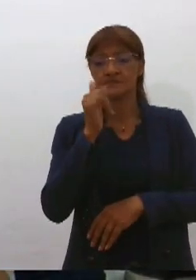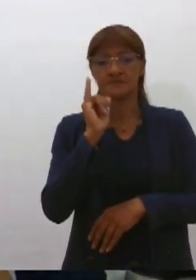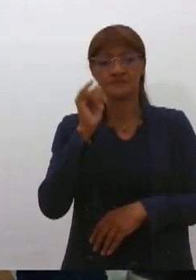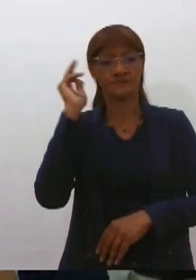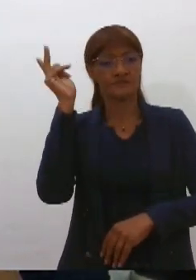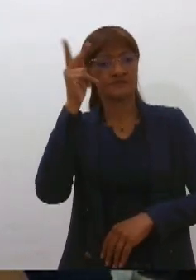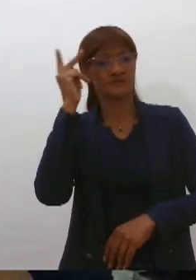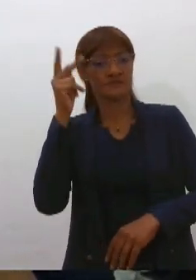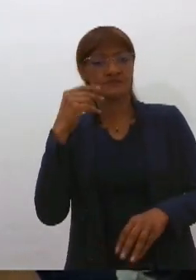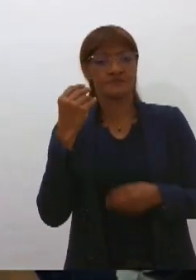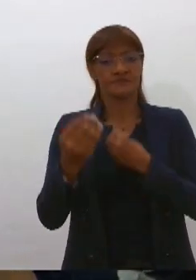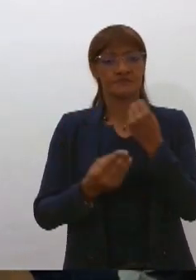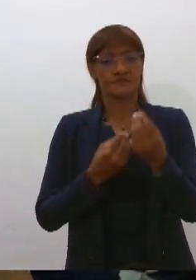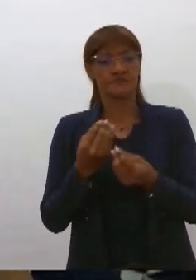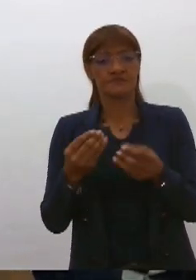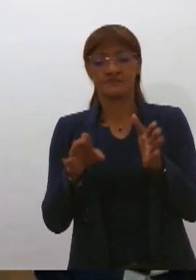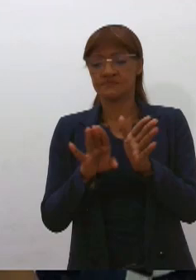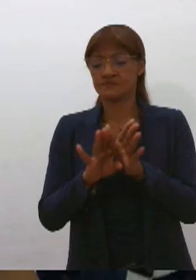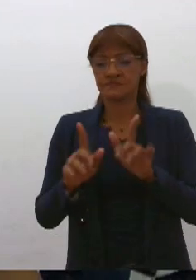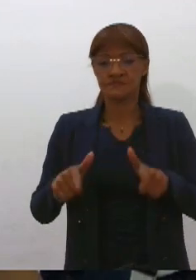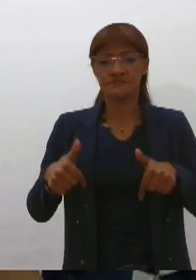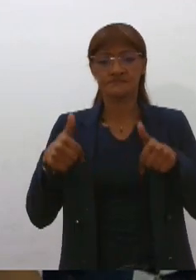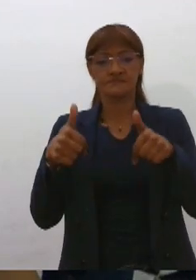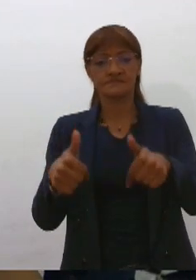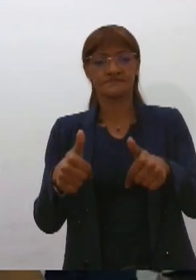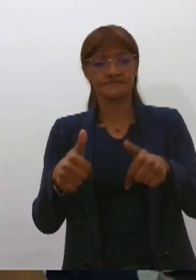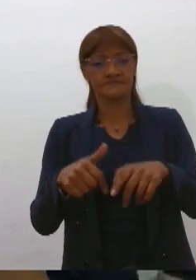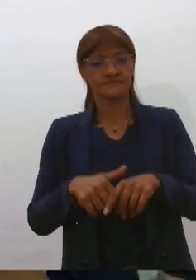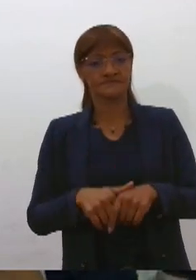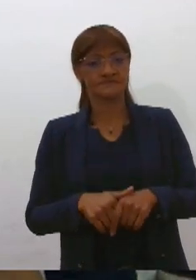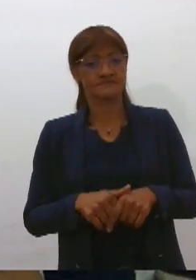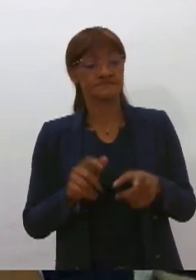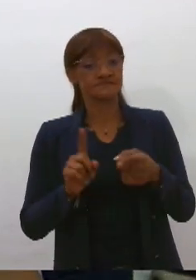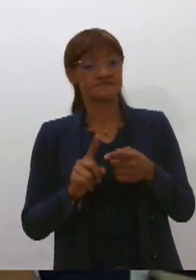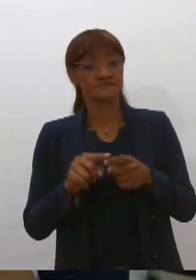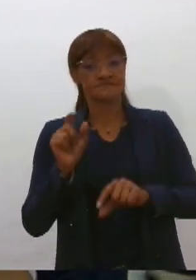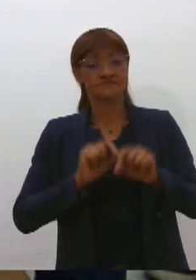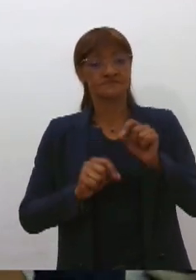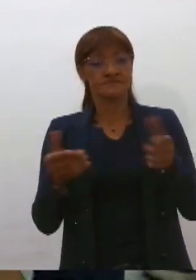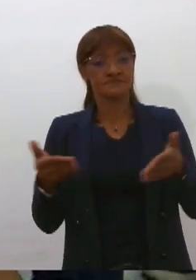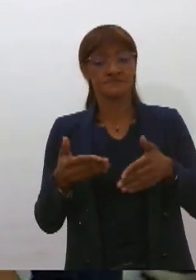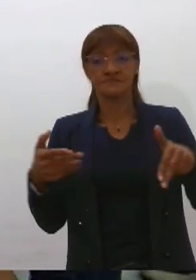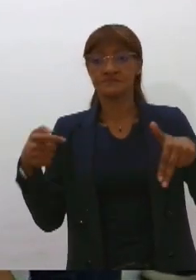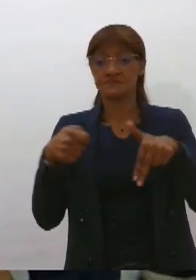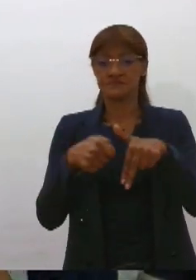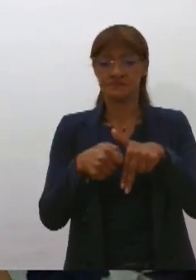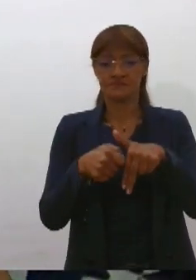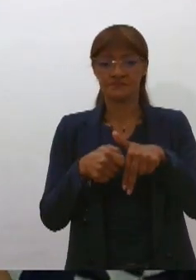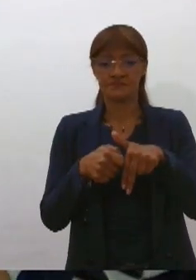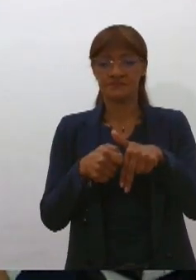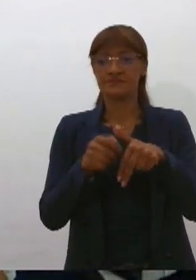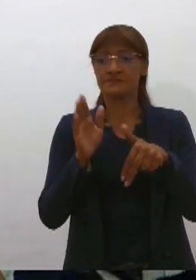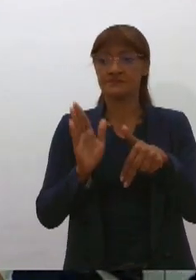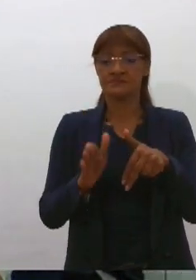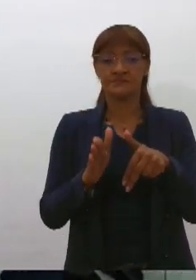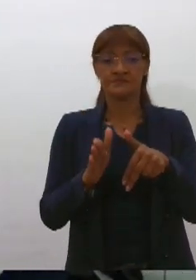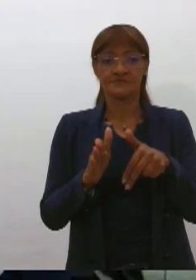depois de tanta luta, à condição de desembargador. Está encerrando o seu ciclo já, mas